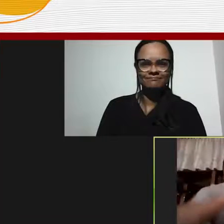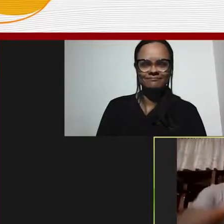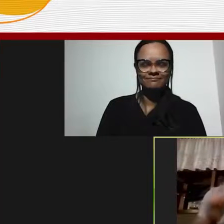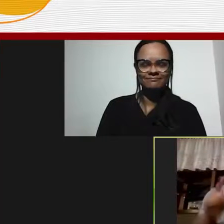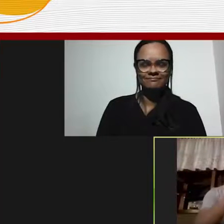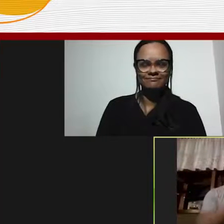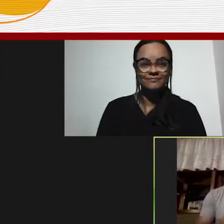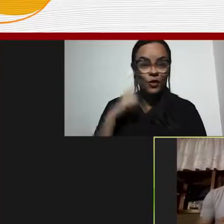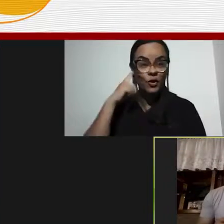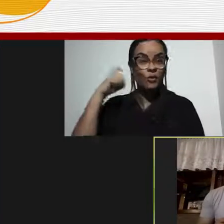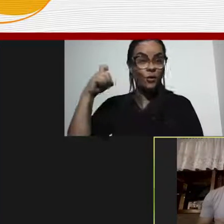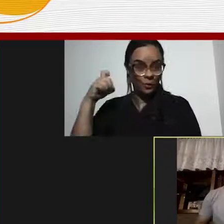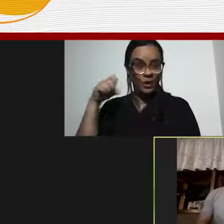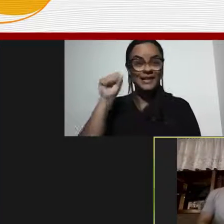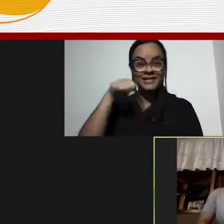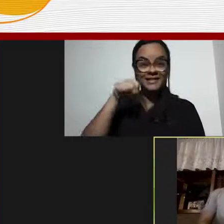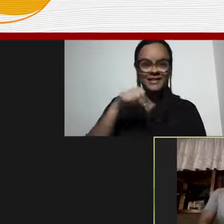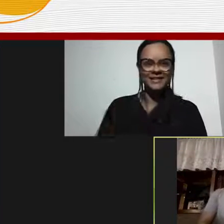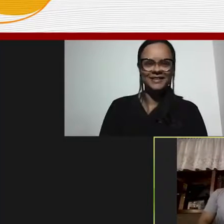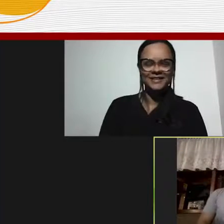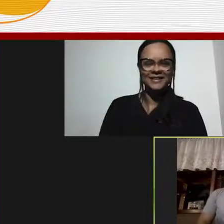Aí. Agora sim, agora vocês me ouvem.